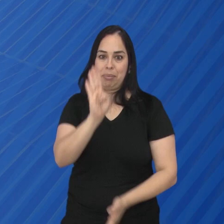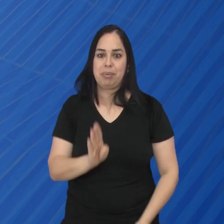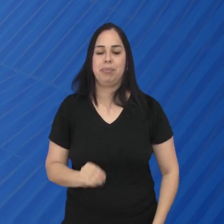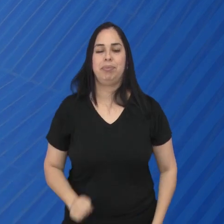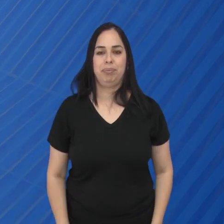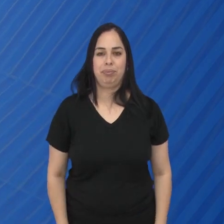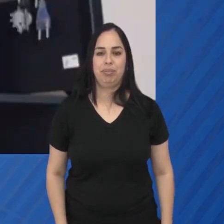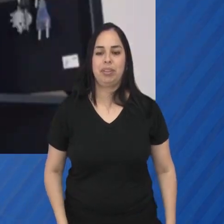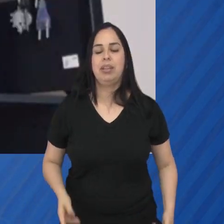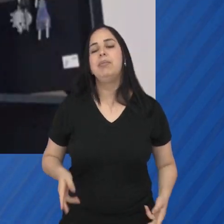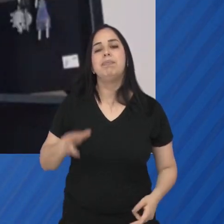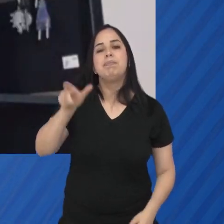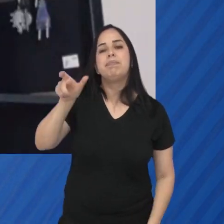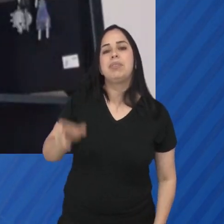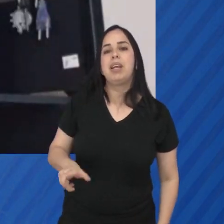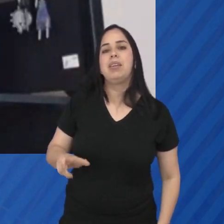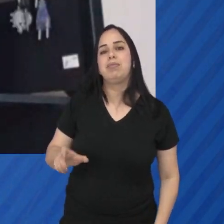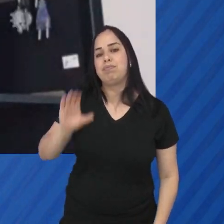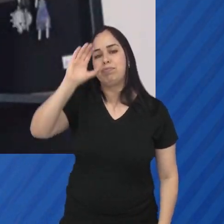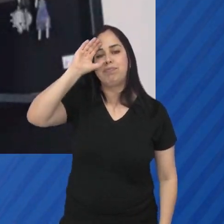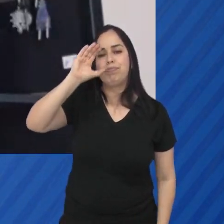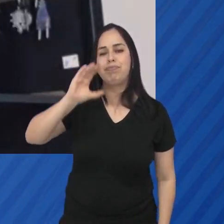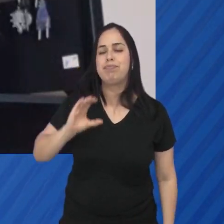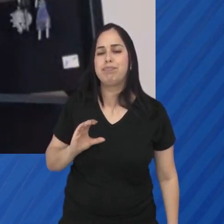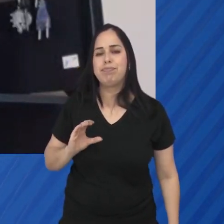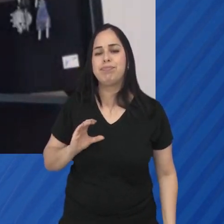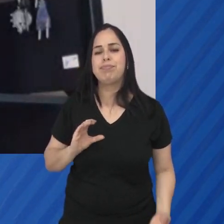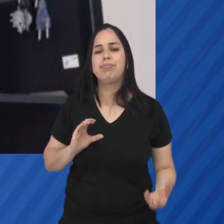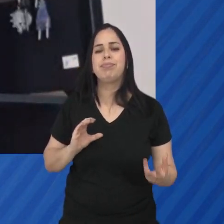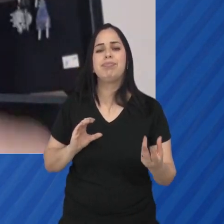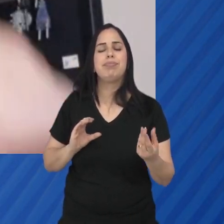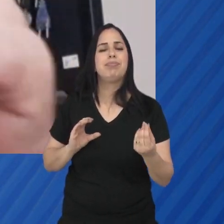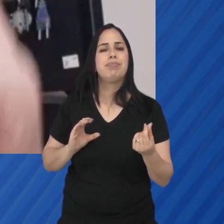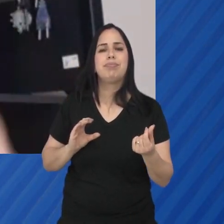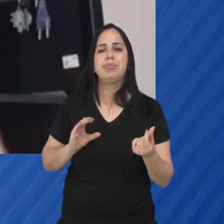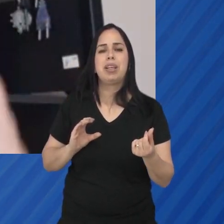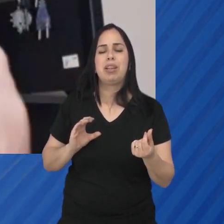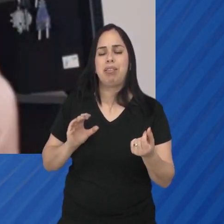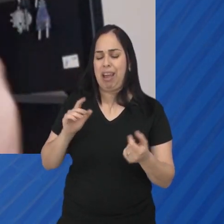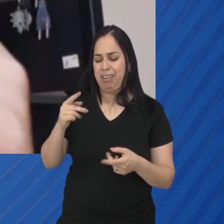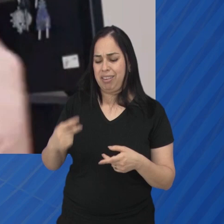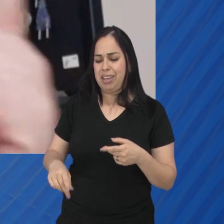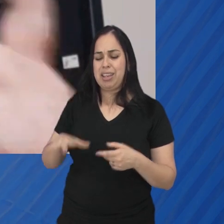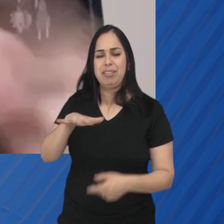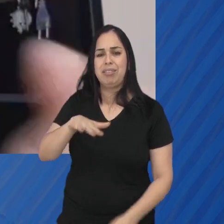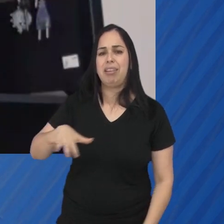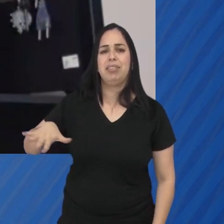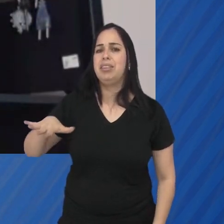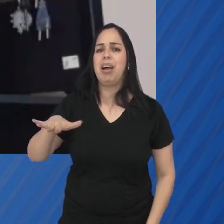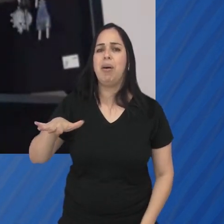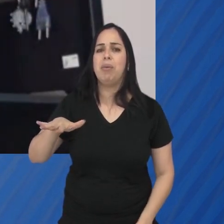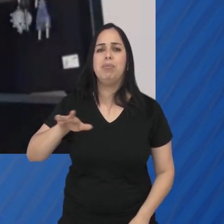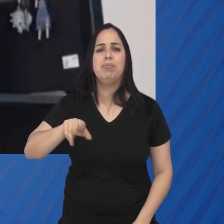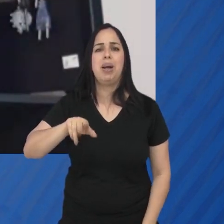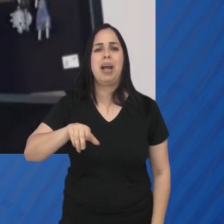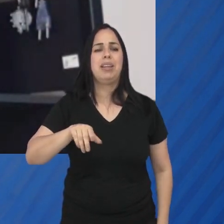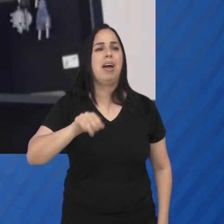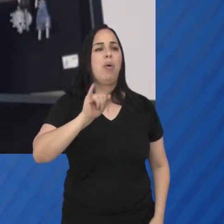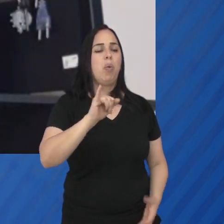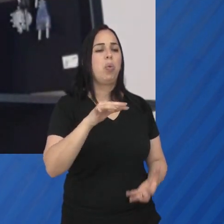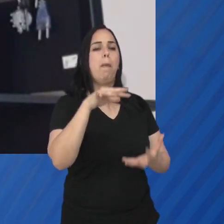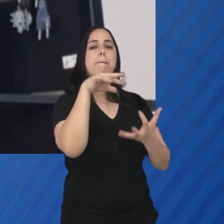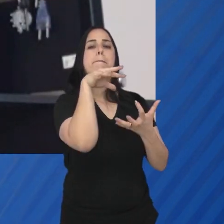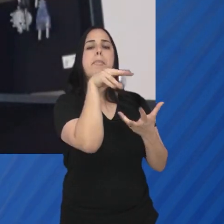imprensa brasileiras. Então ele sempre foi um cidadão não local, ele foi um cidadão universal.